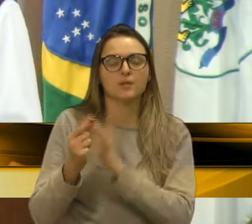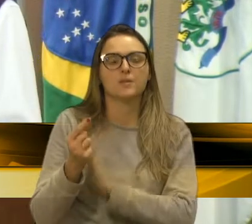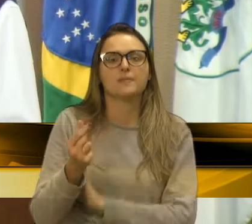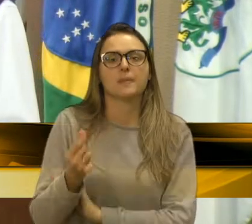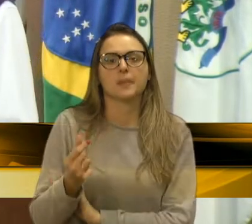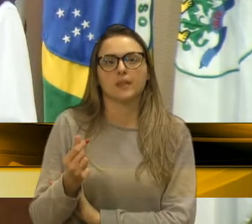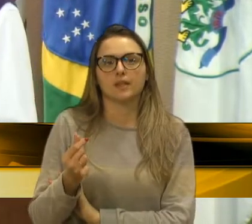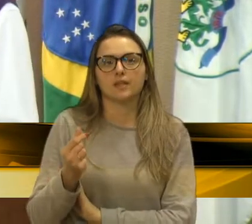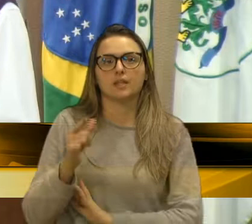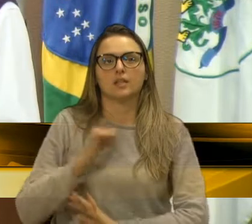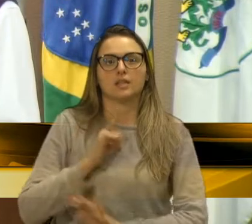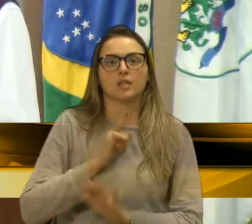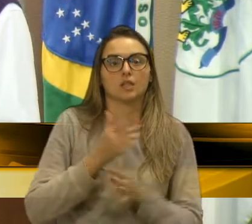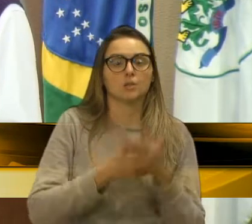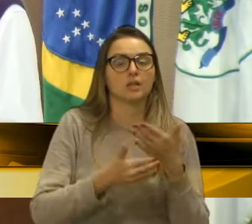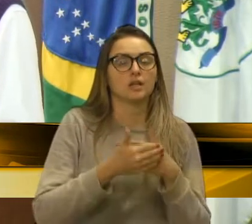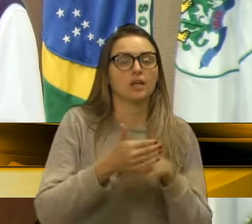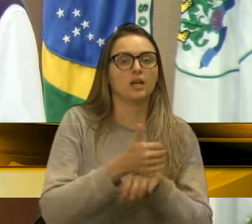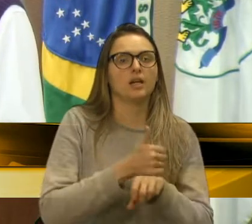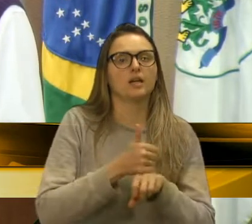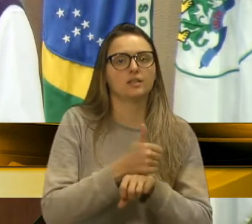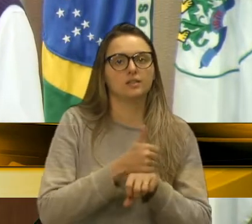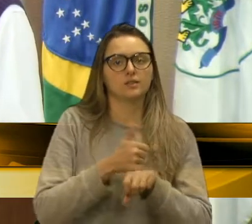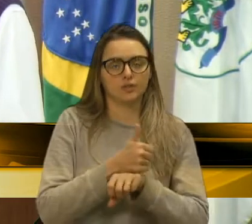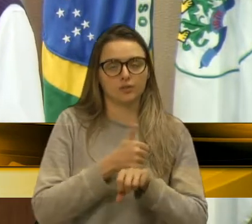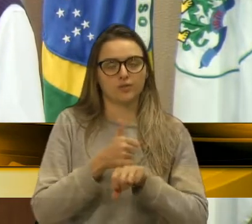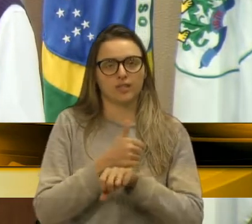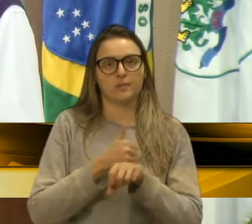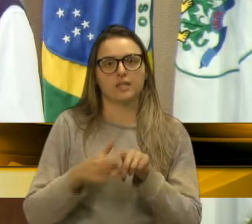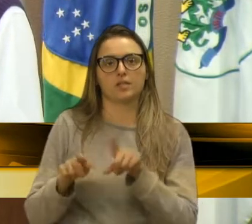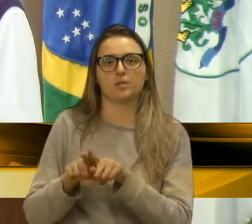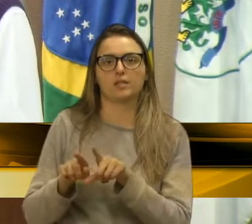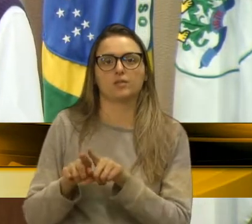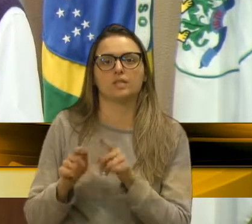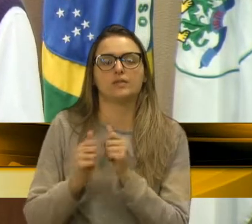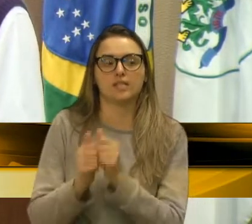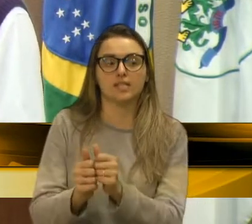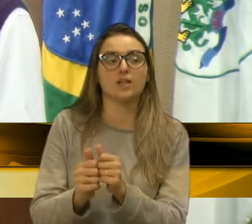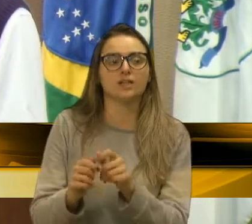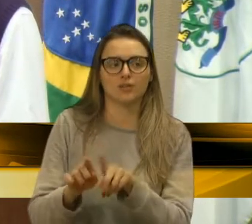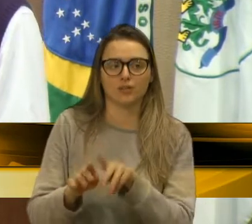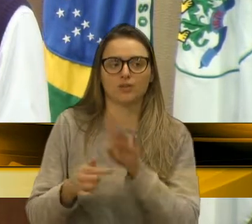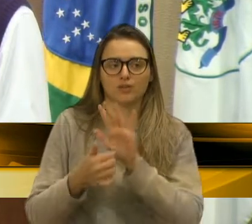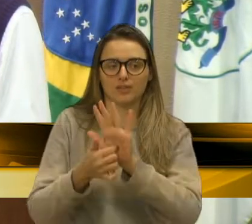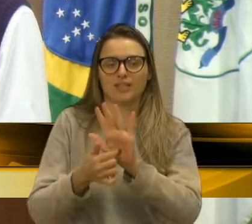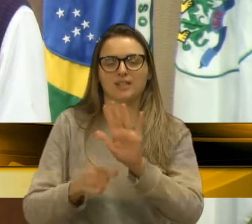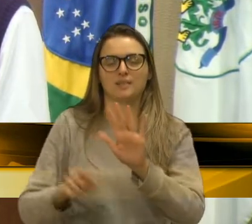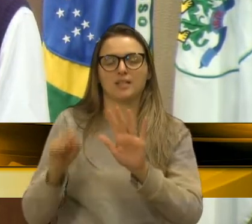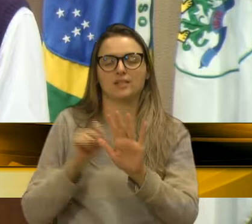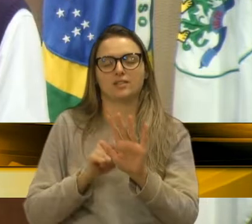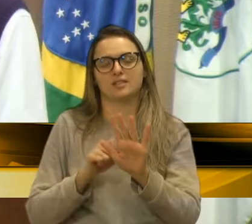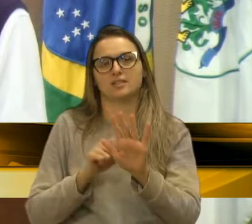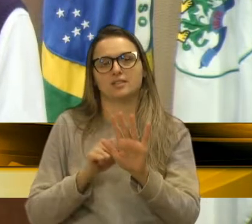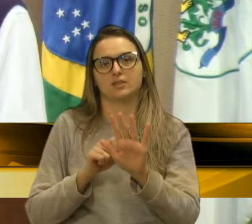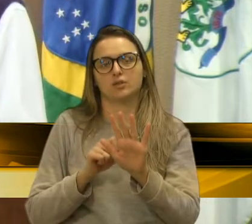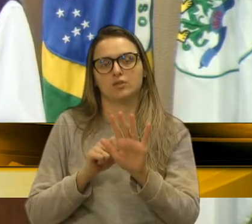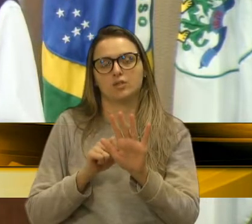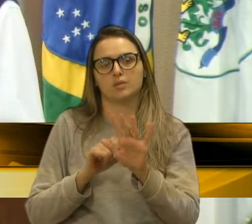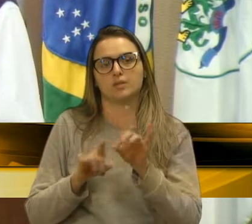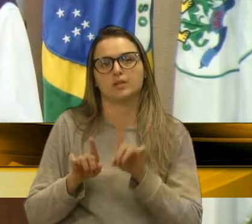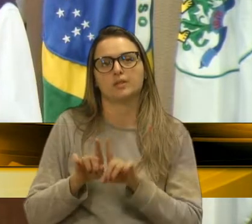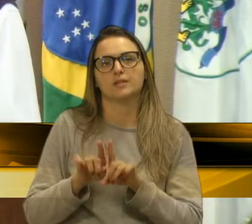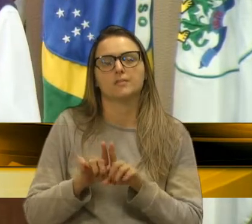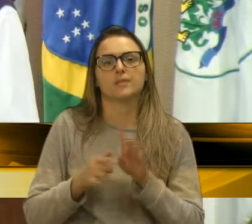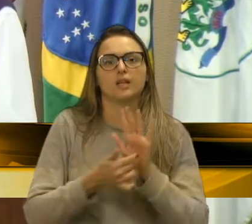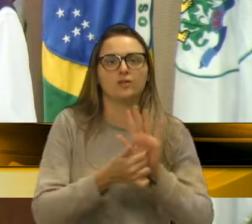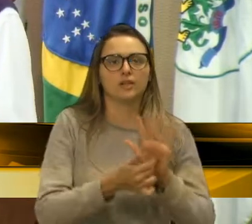os profissionais paguem as despesas de deslocamento pelas grandes distâncias que